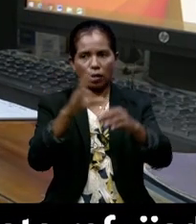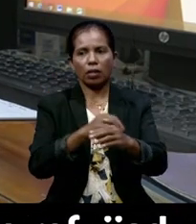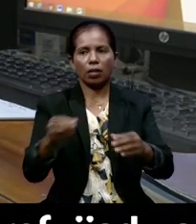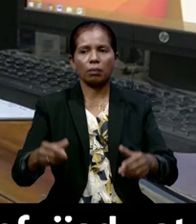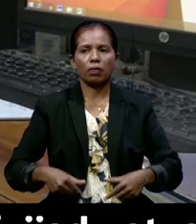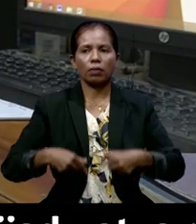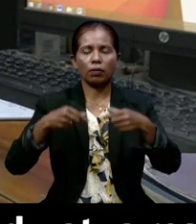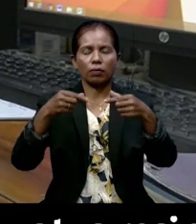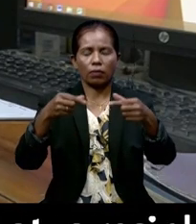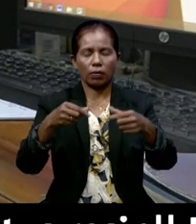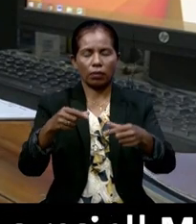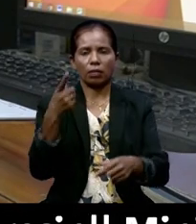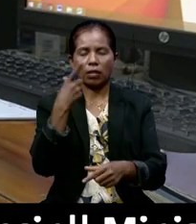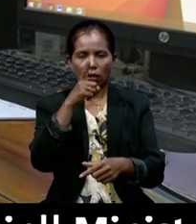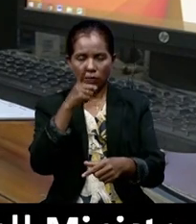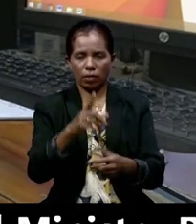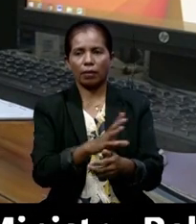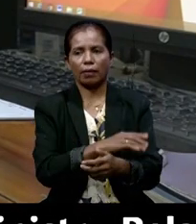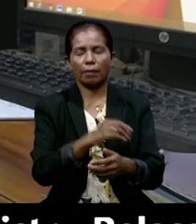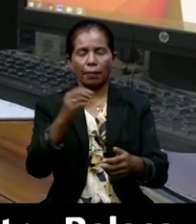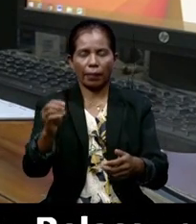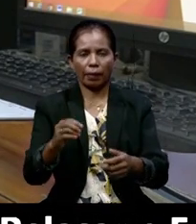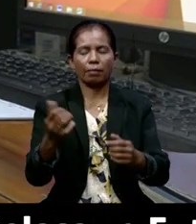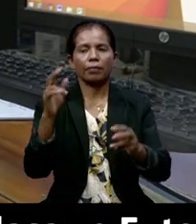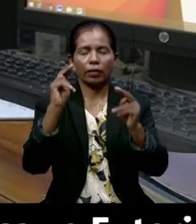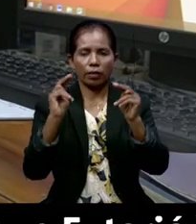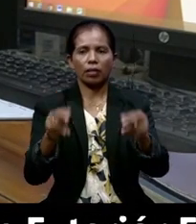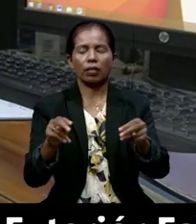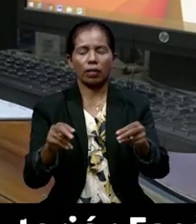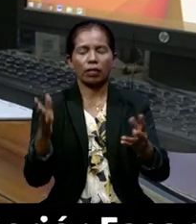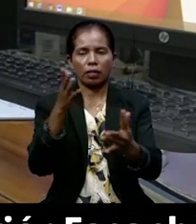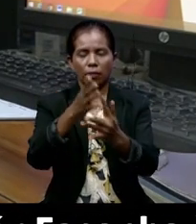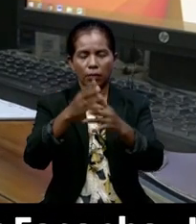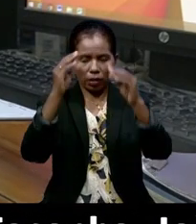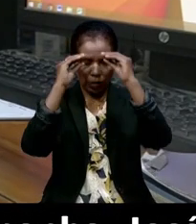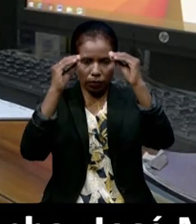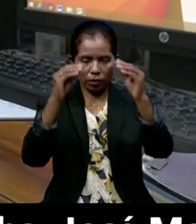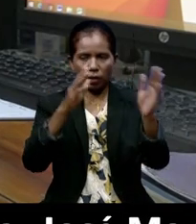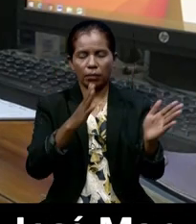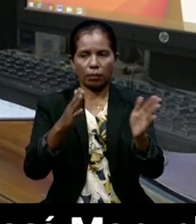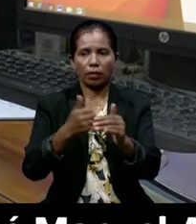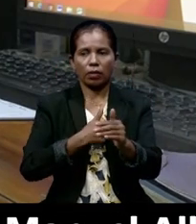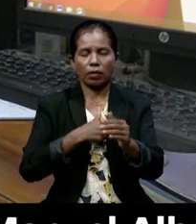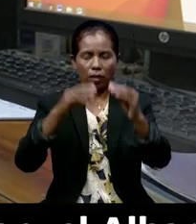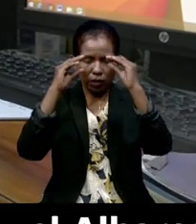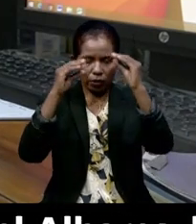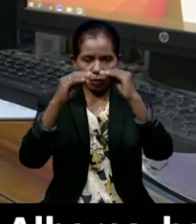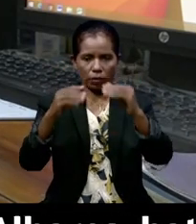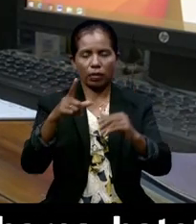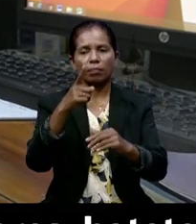sefali temas literatura ori profesor mente nia tingki tama hanurin lai temas le parpara nia tama hanurin temas